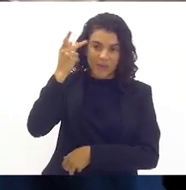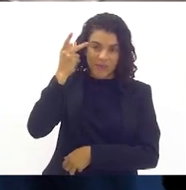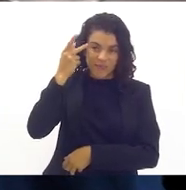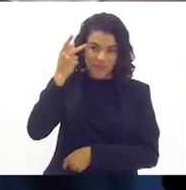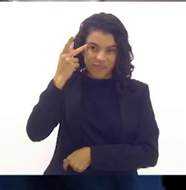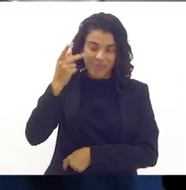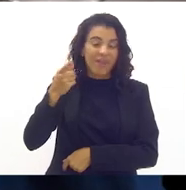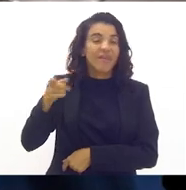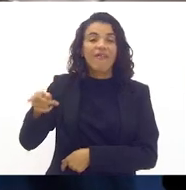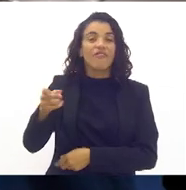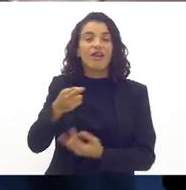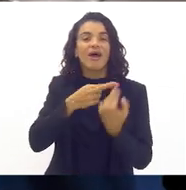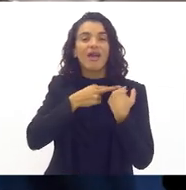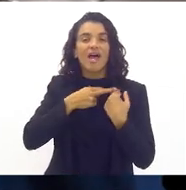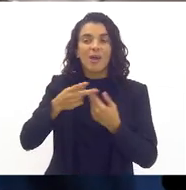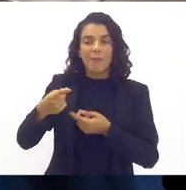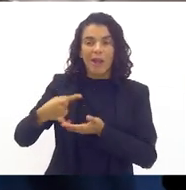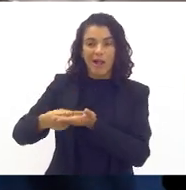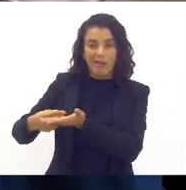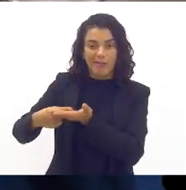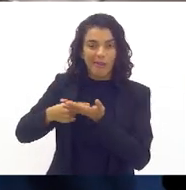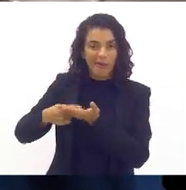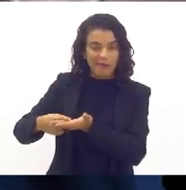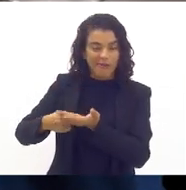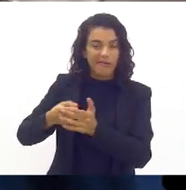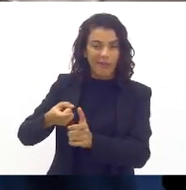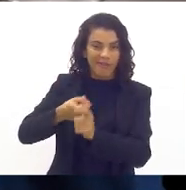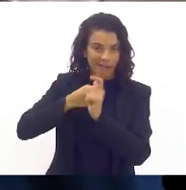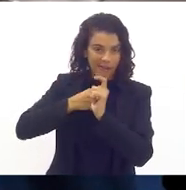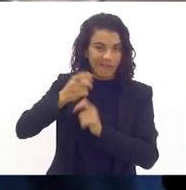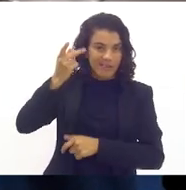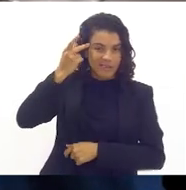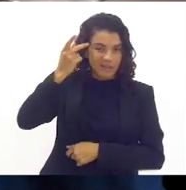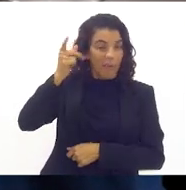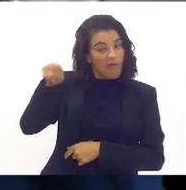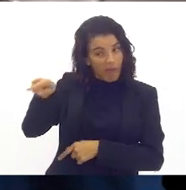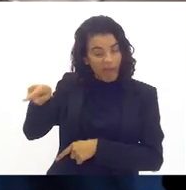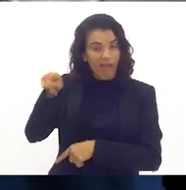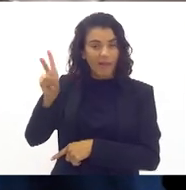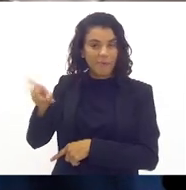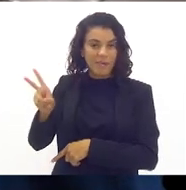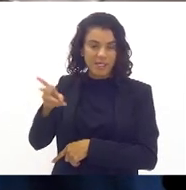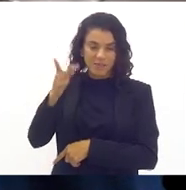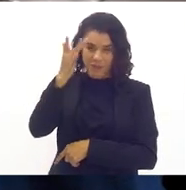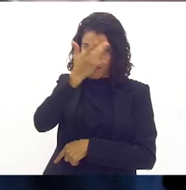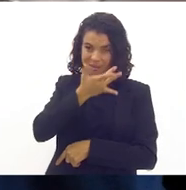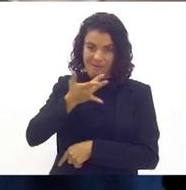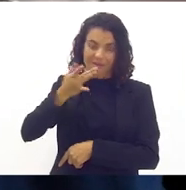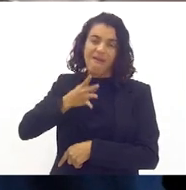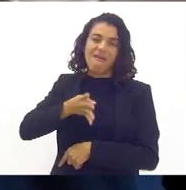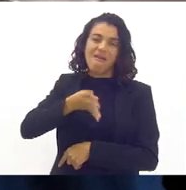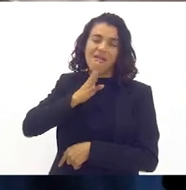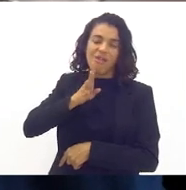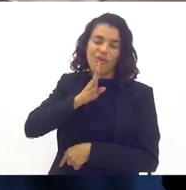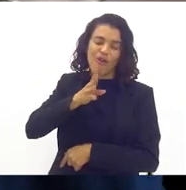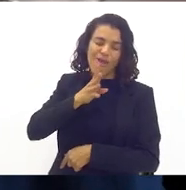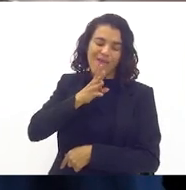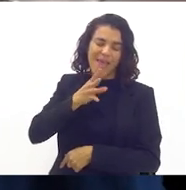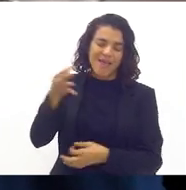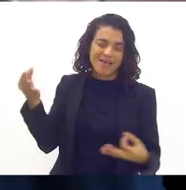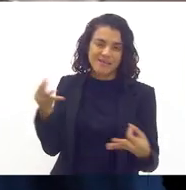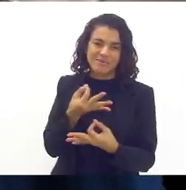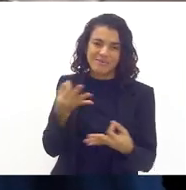da renegociação da dívida, foi que ele. Salvou a capital de São Paulo, foi ele. Ele conhece isso decore e